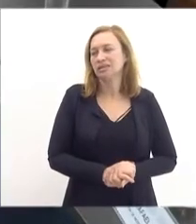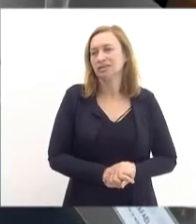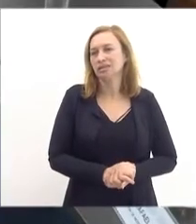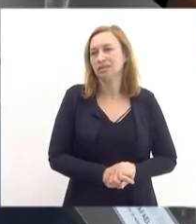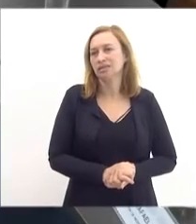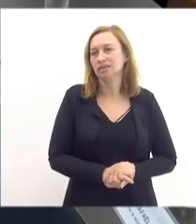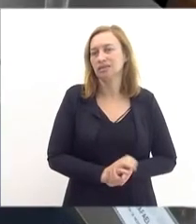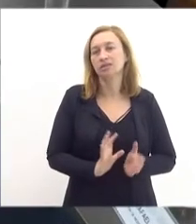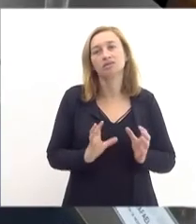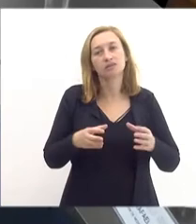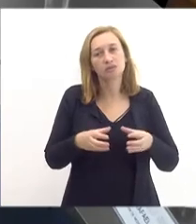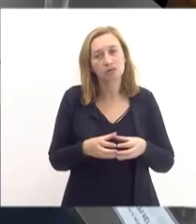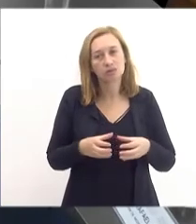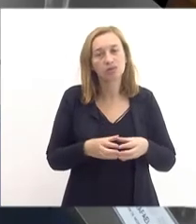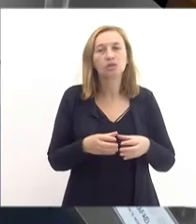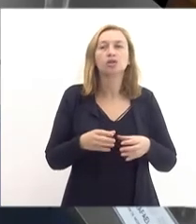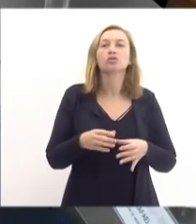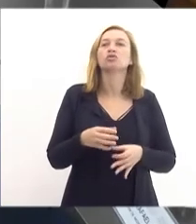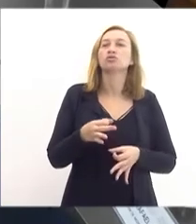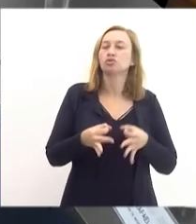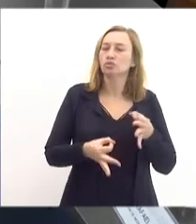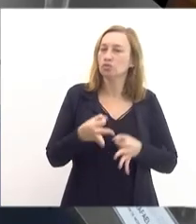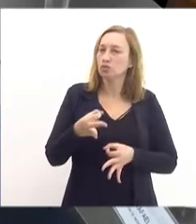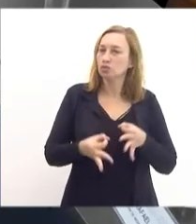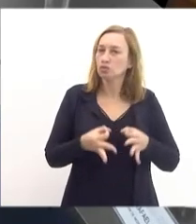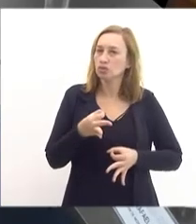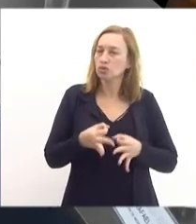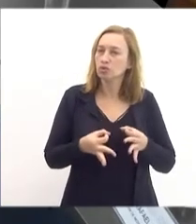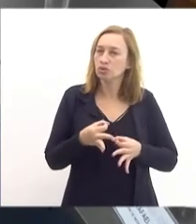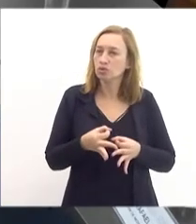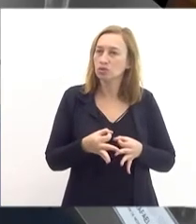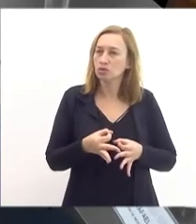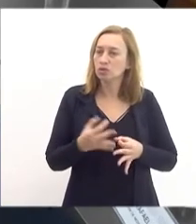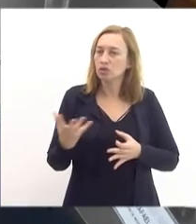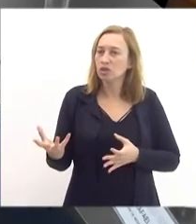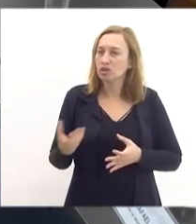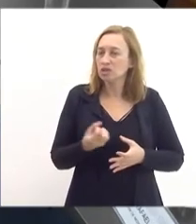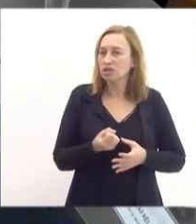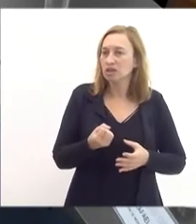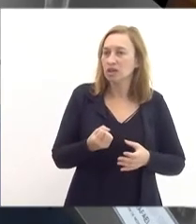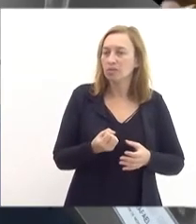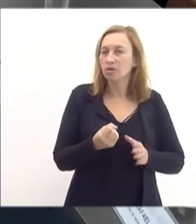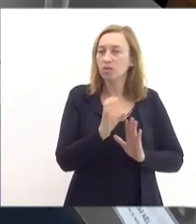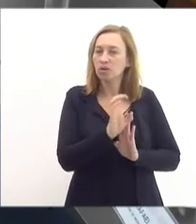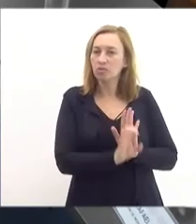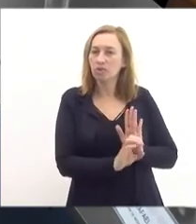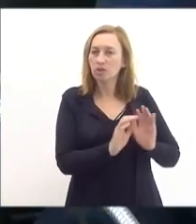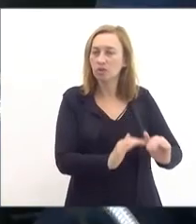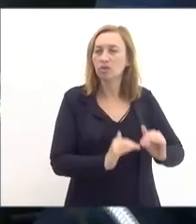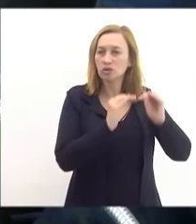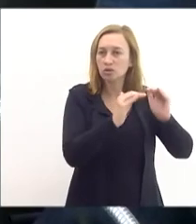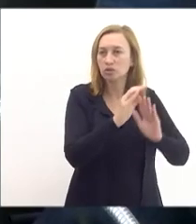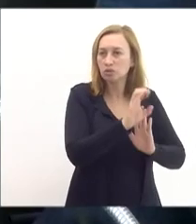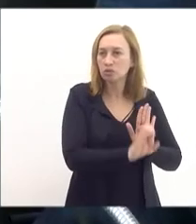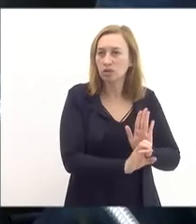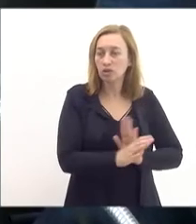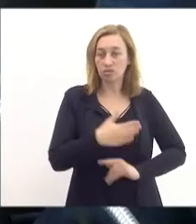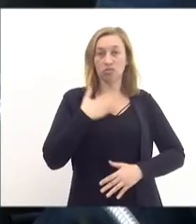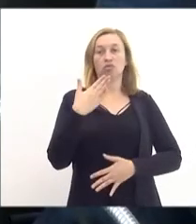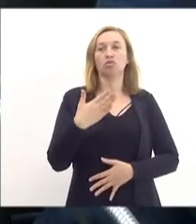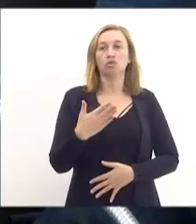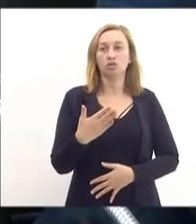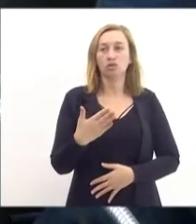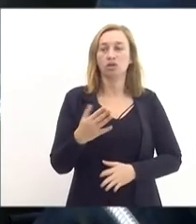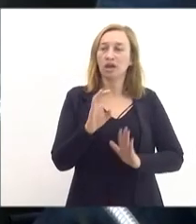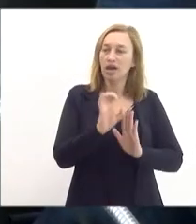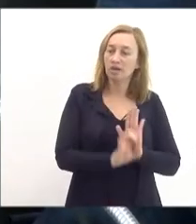a Comissão de Constituição e Justiça acolhe uma emenda com subemenda. Aí o cara toma um susto. A